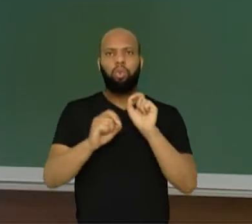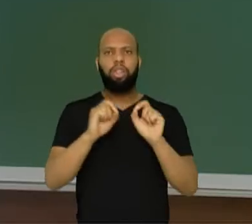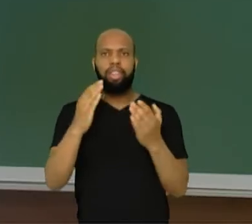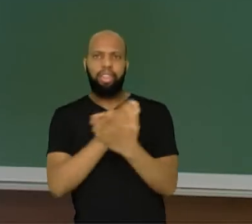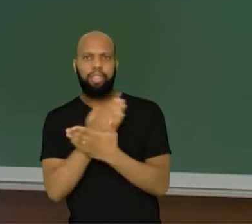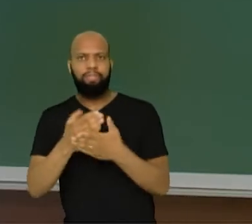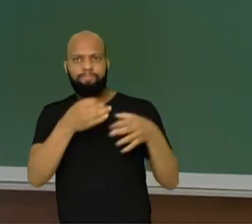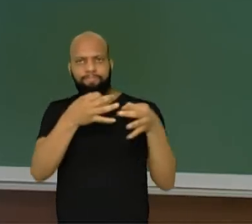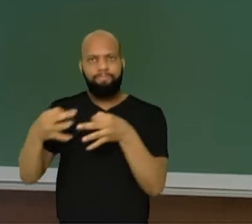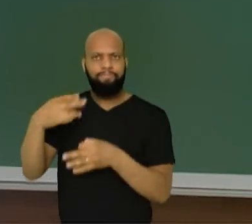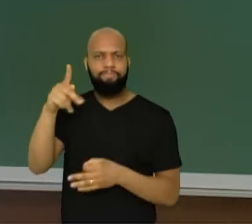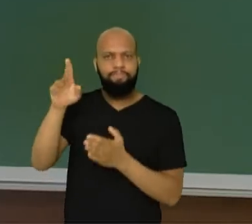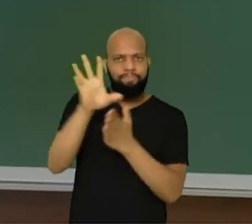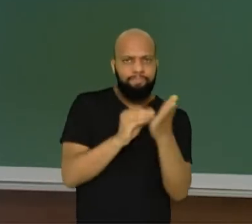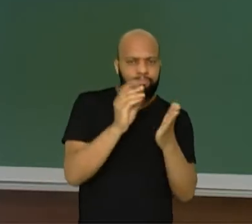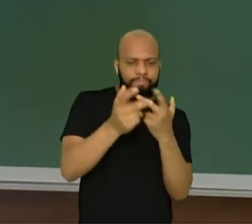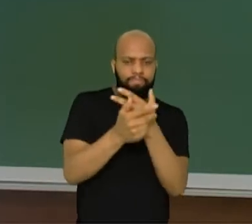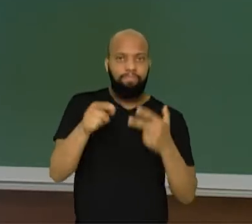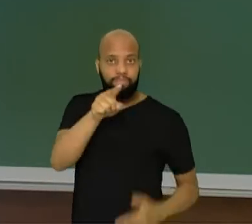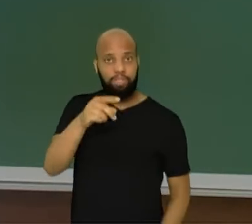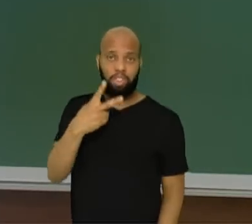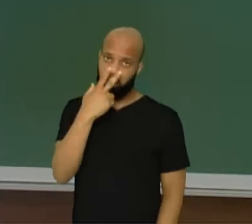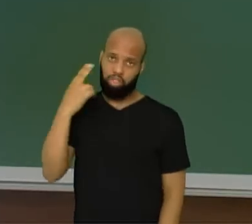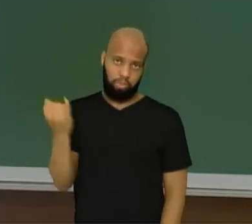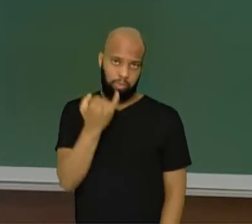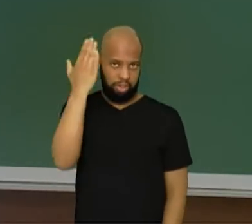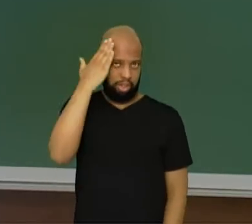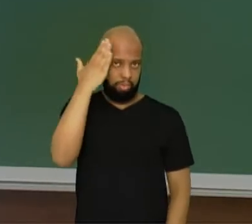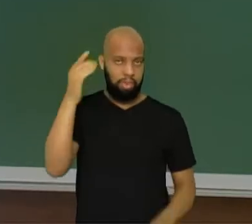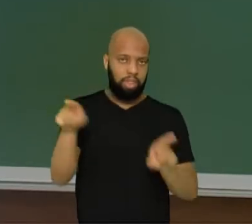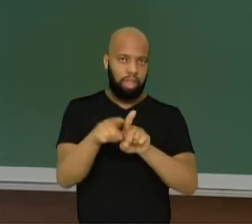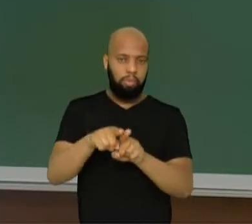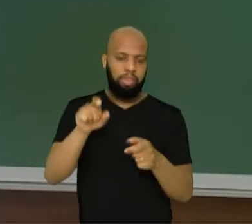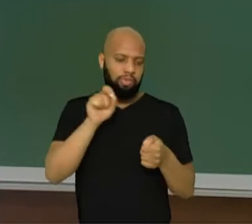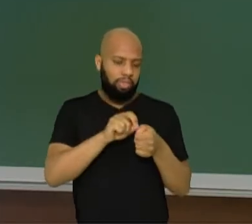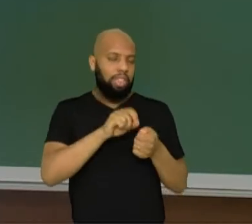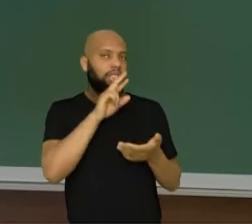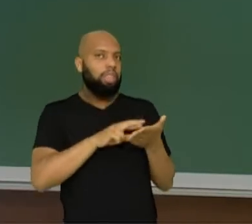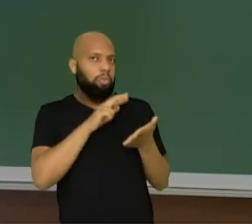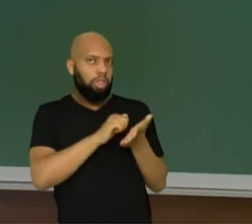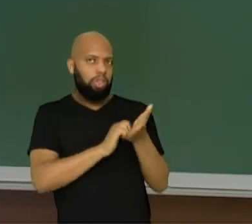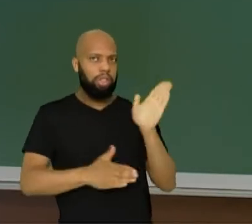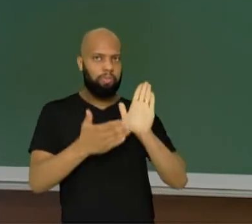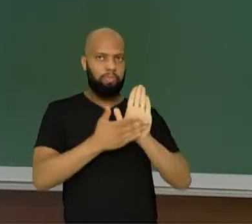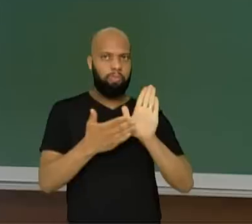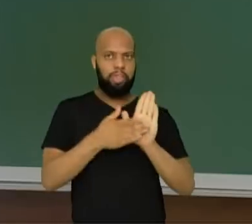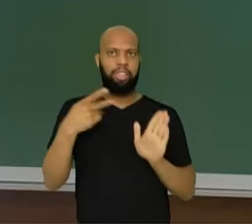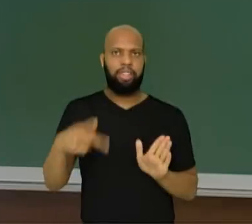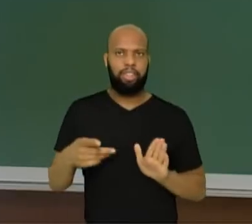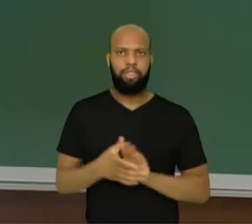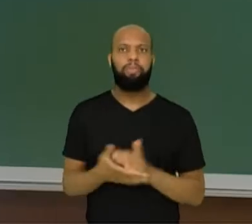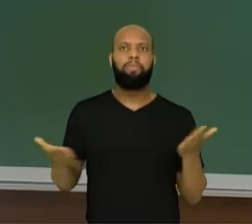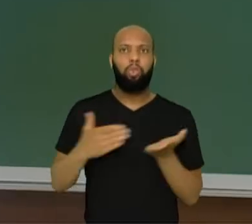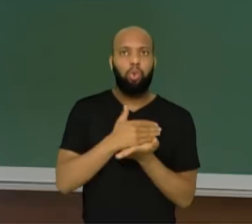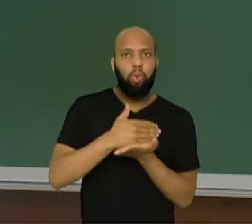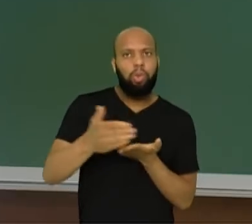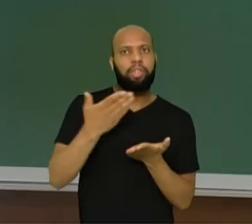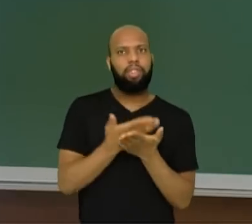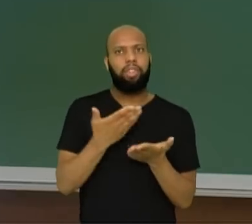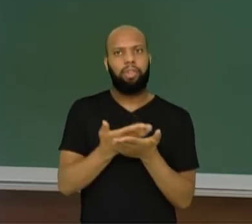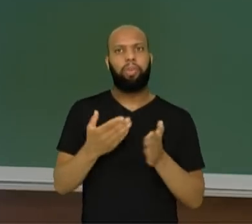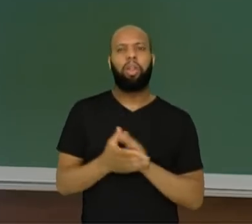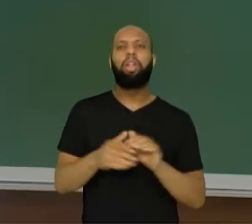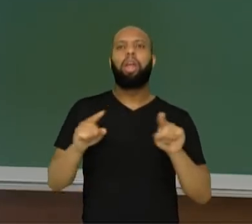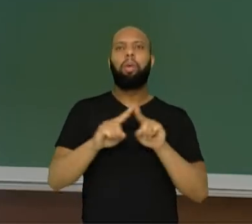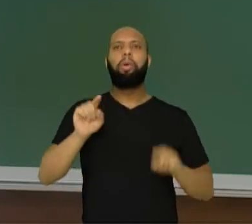as anotações, fazendo os registros e fazer as atividades que são propostas. Então, vamos começar a nossa aula? Vamos